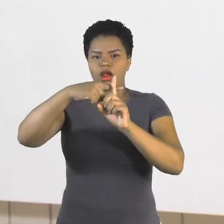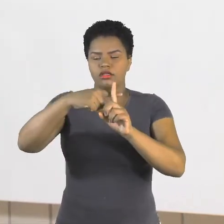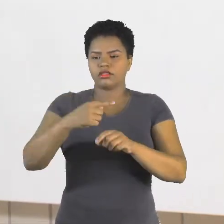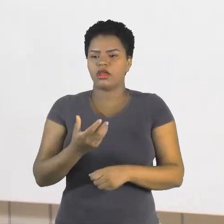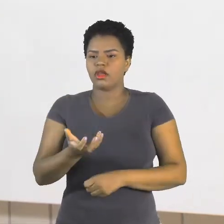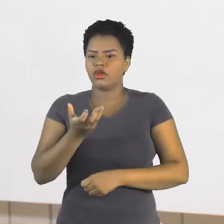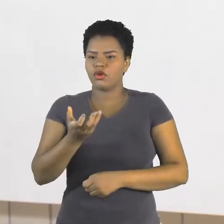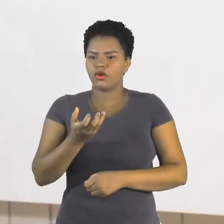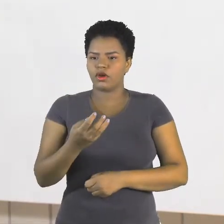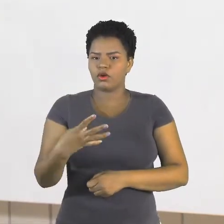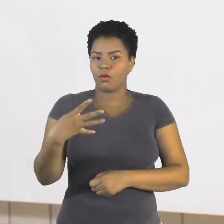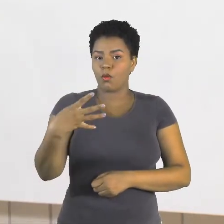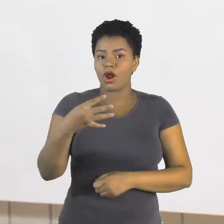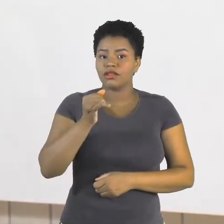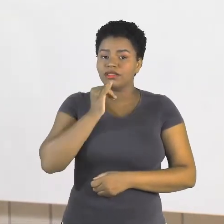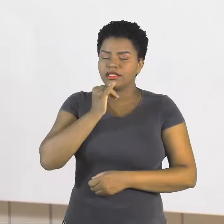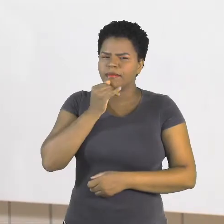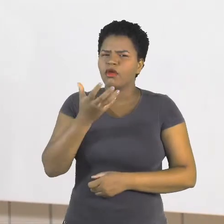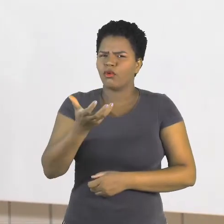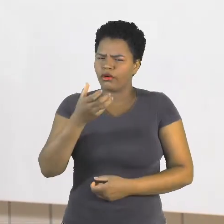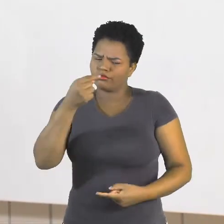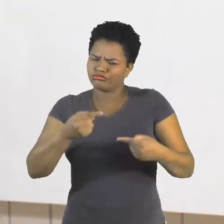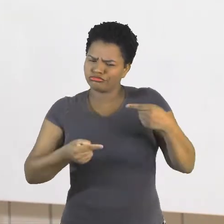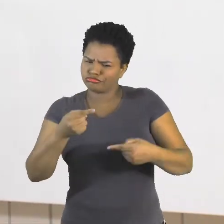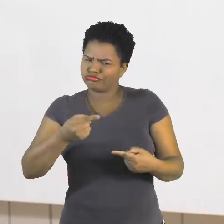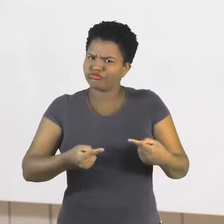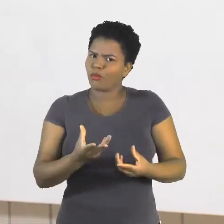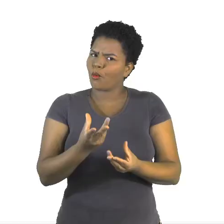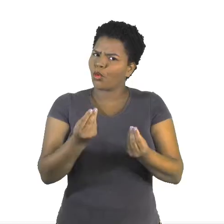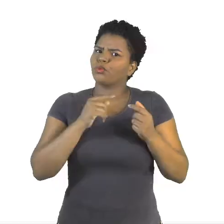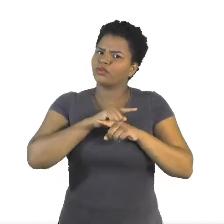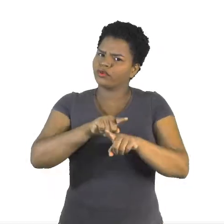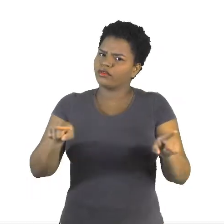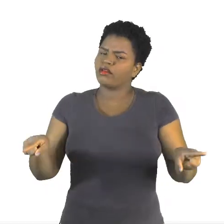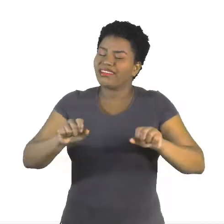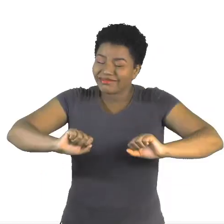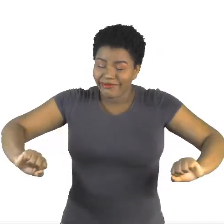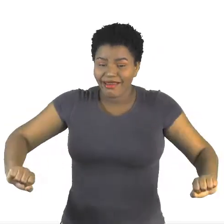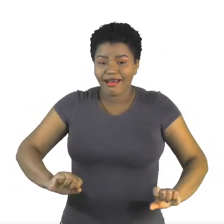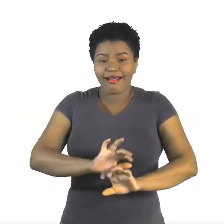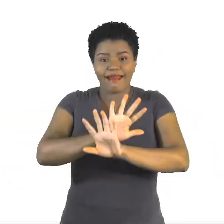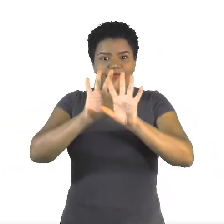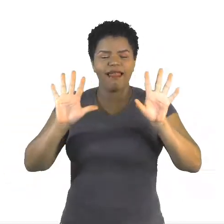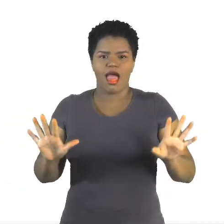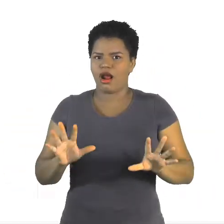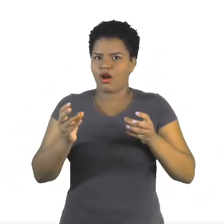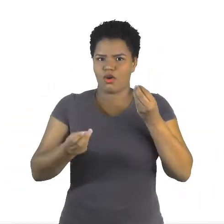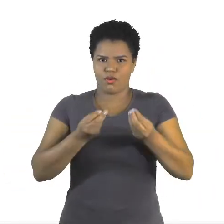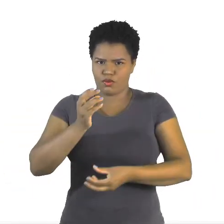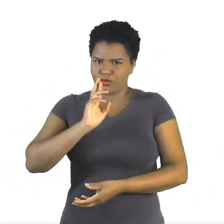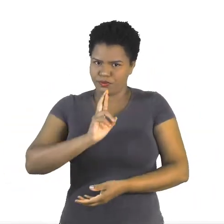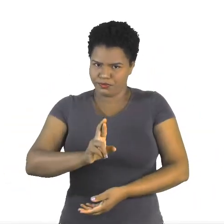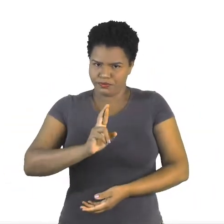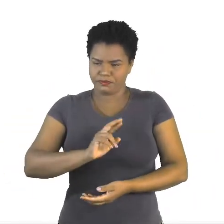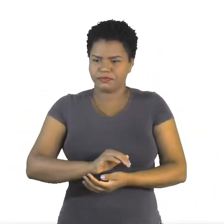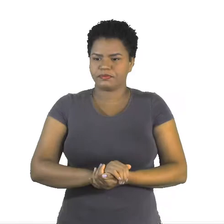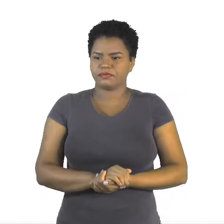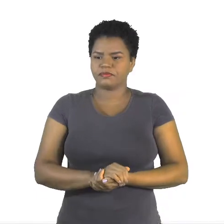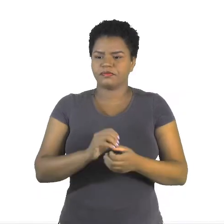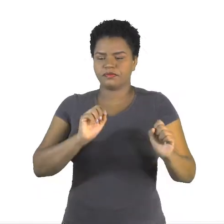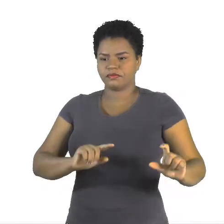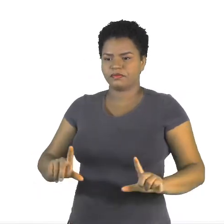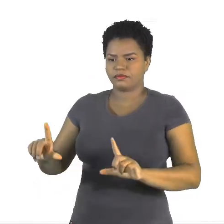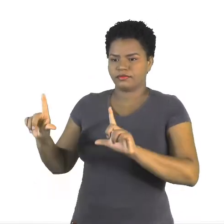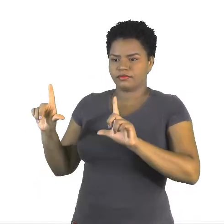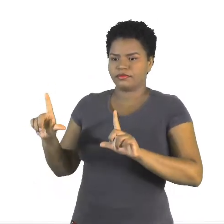discutir bastante com vocês e que fique bem claro como se resolve isso. Então, vamos passar para o quadro para a